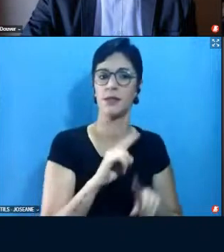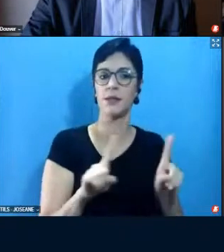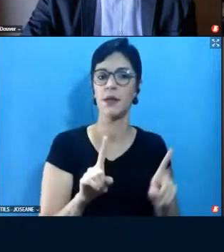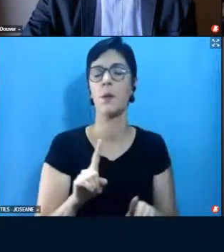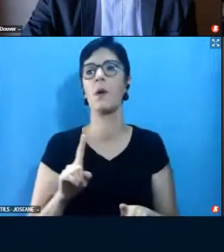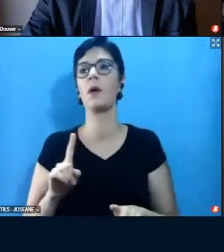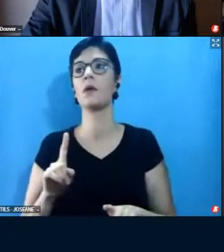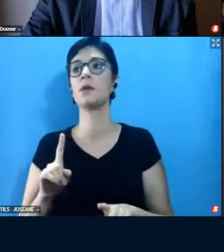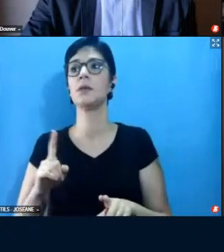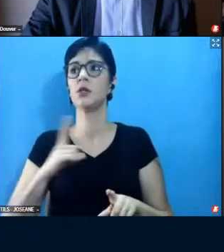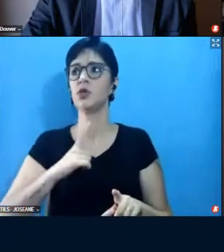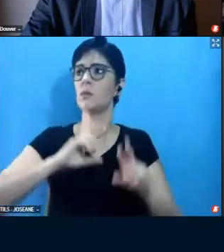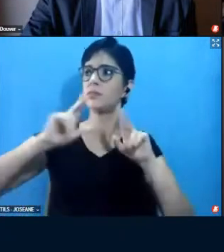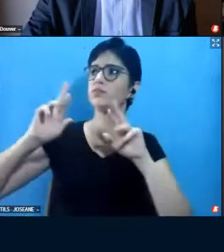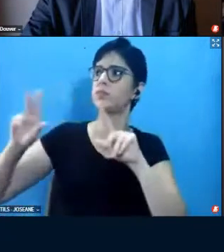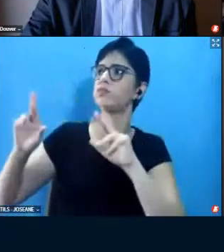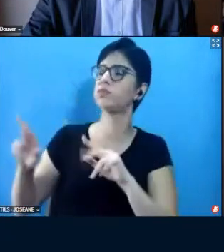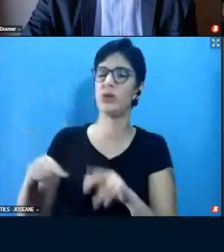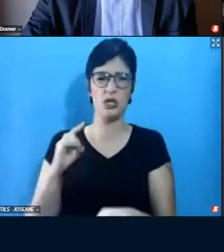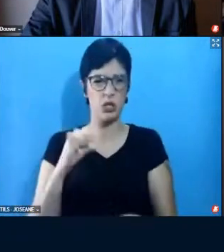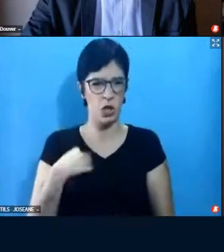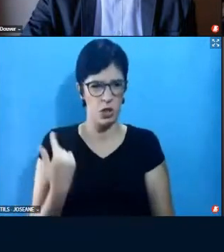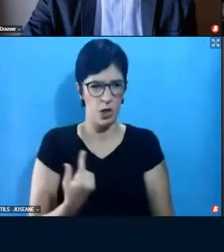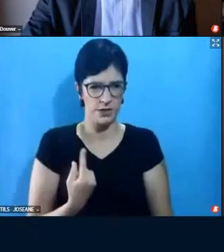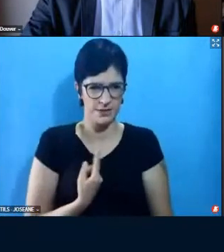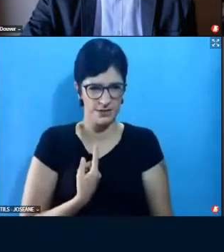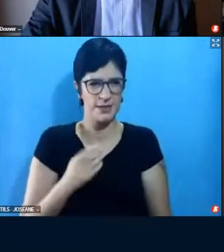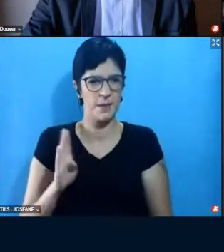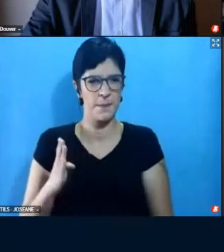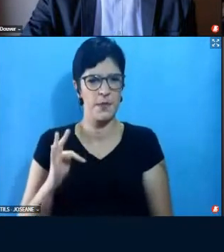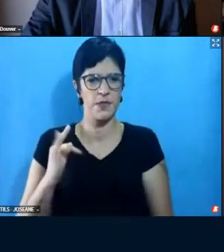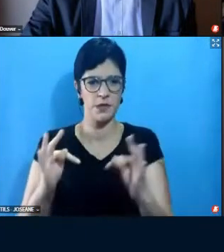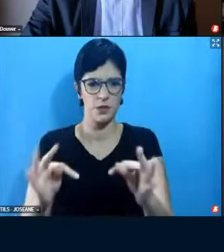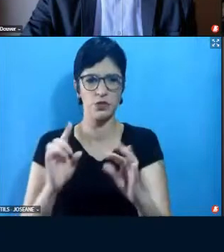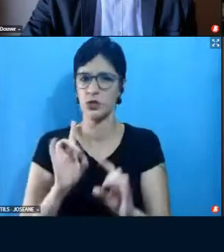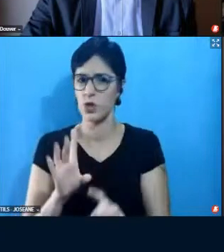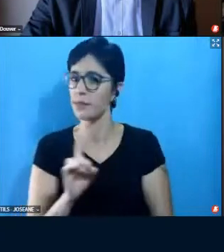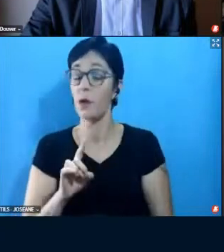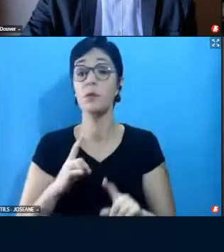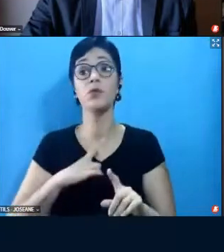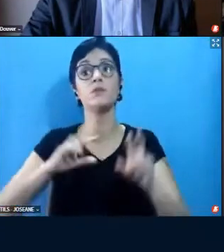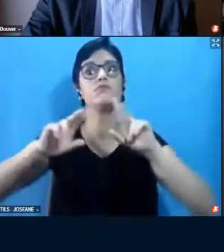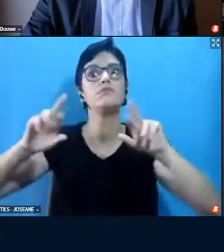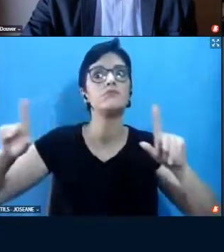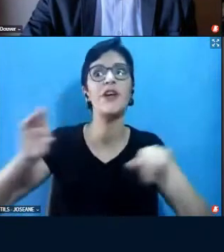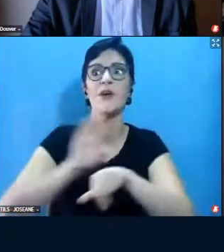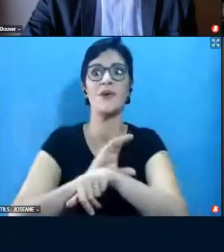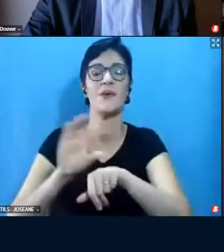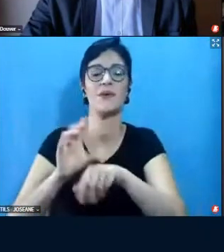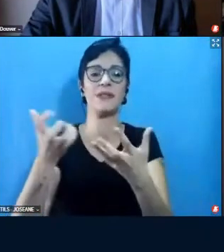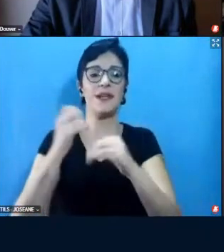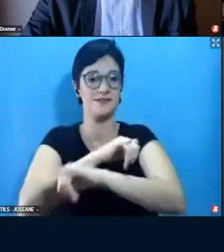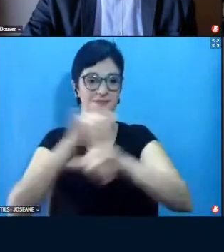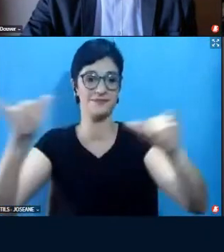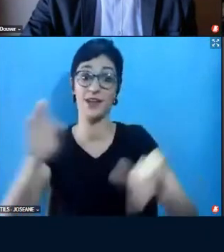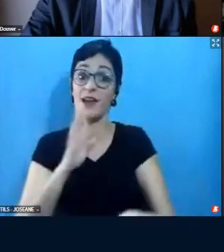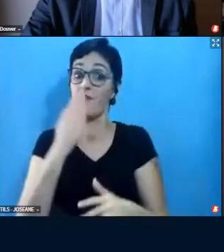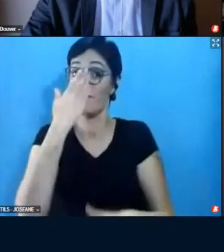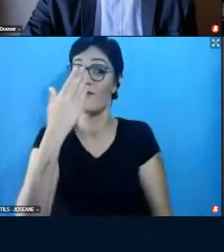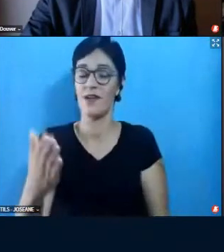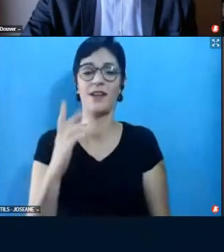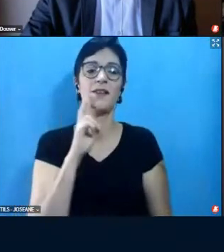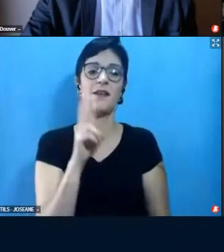íamos lá, e sim vários cursos que tivessem uma proposta diferente que quisessem ir lá também divulgar seu trabalho, né? Então, eu